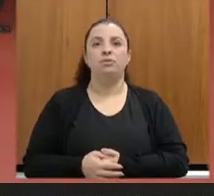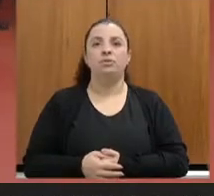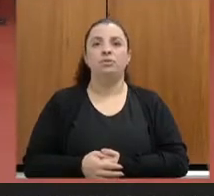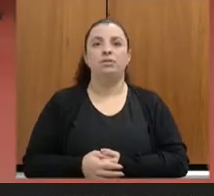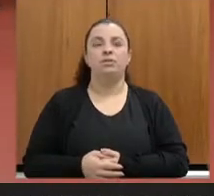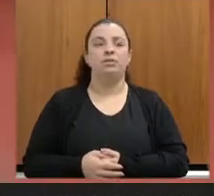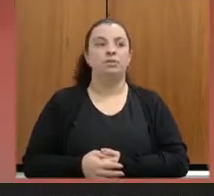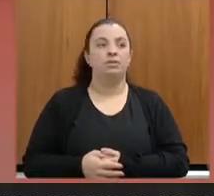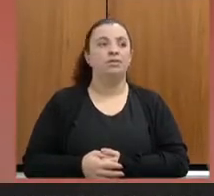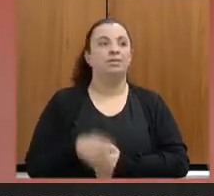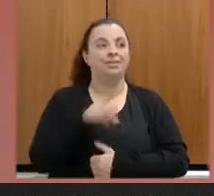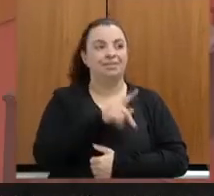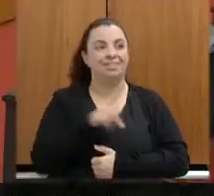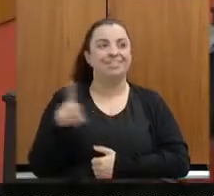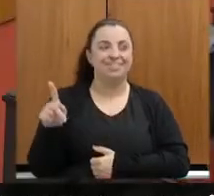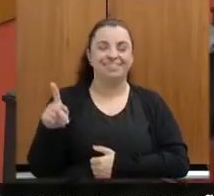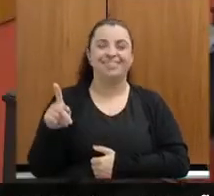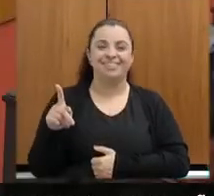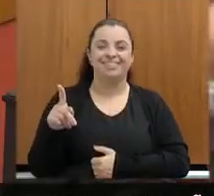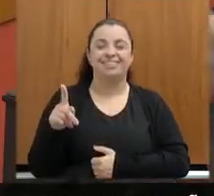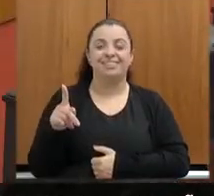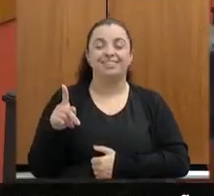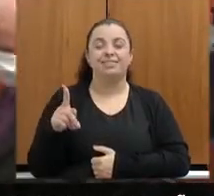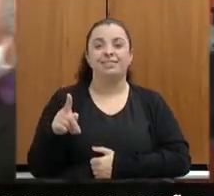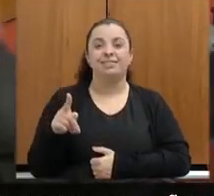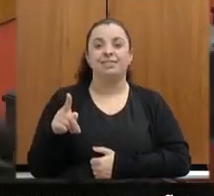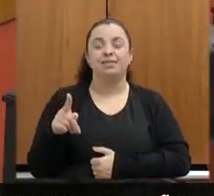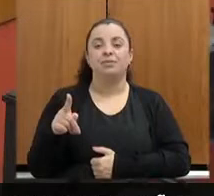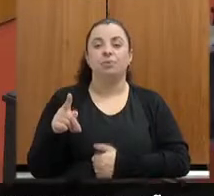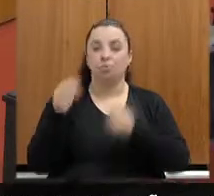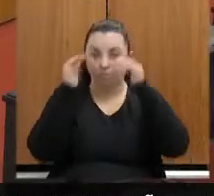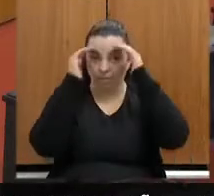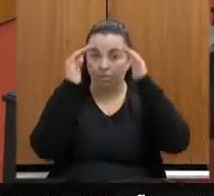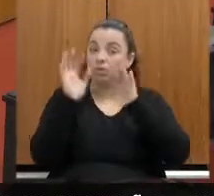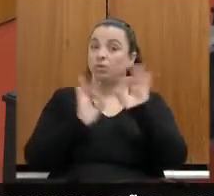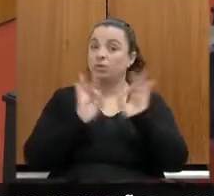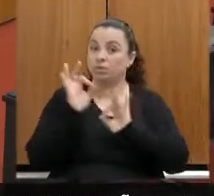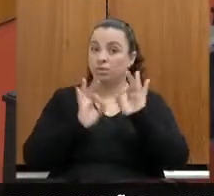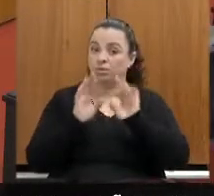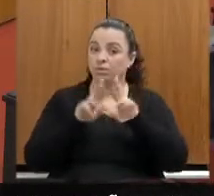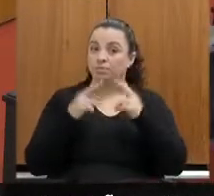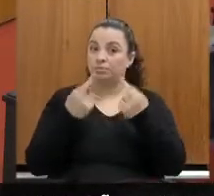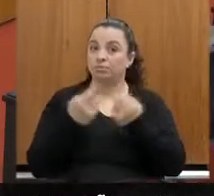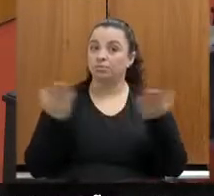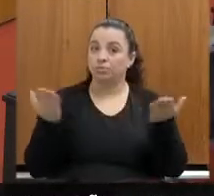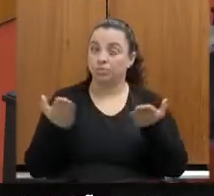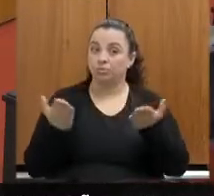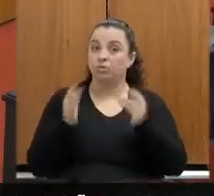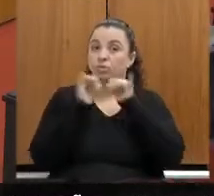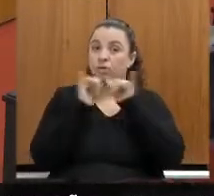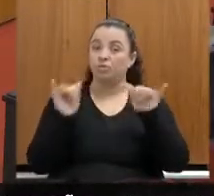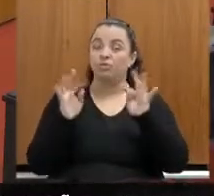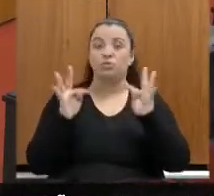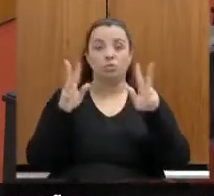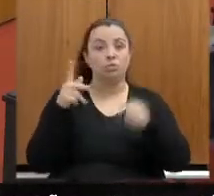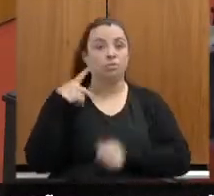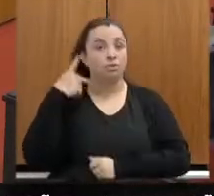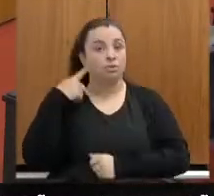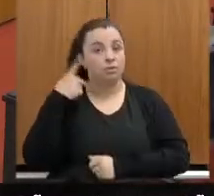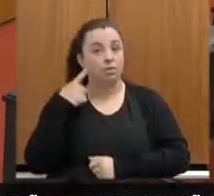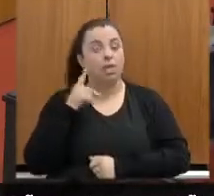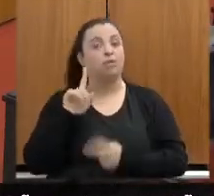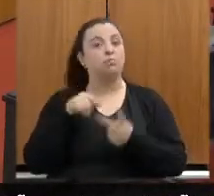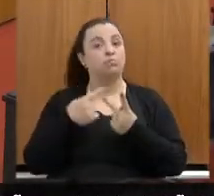e a presidência tendo em vista a organização dos trabalhos comunica aos parlamentares e aos convidados